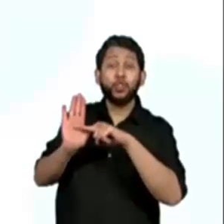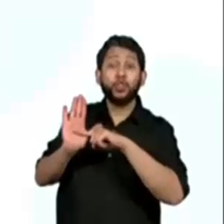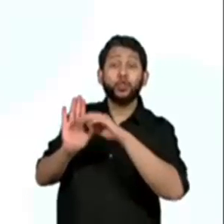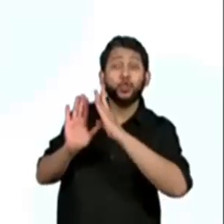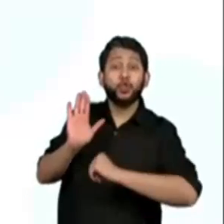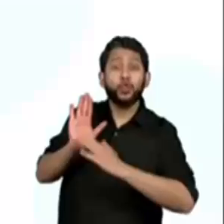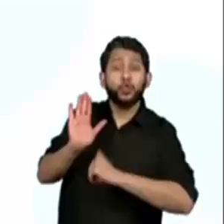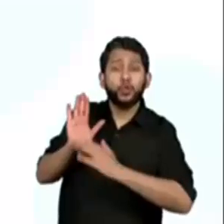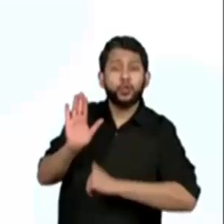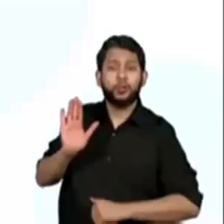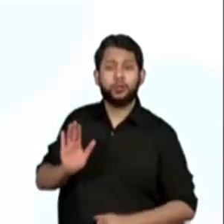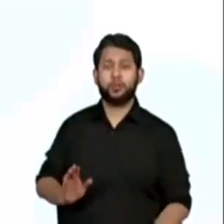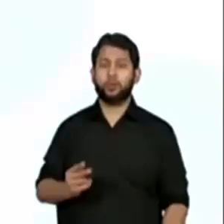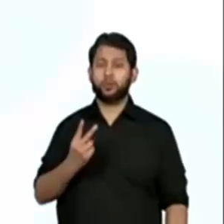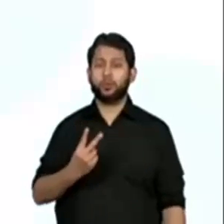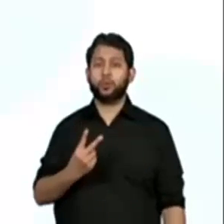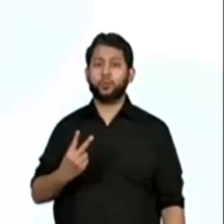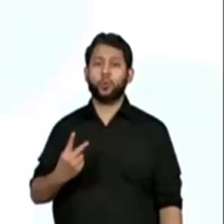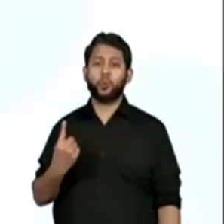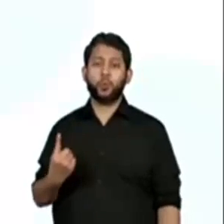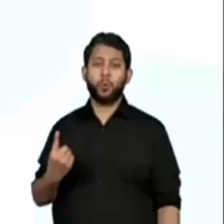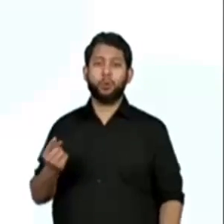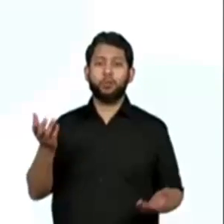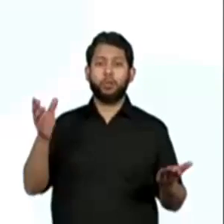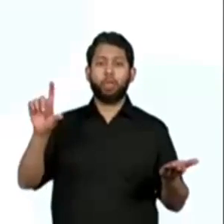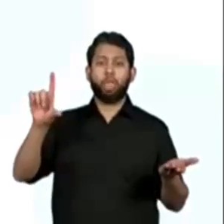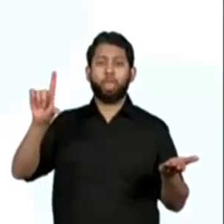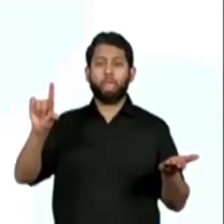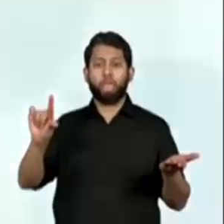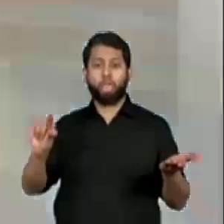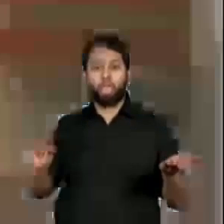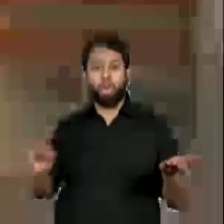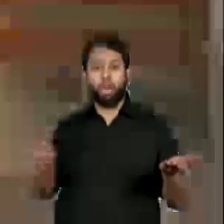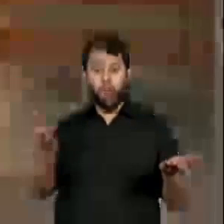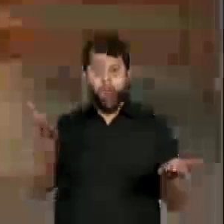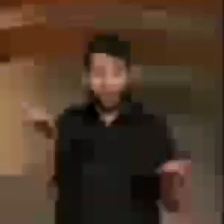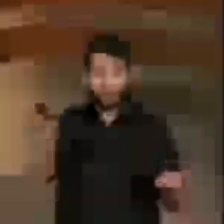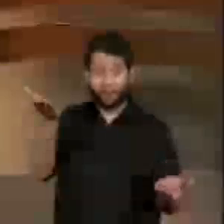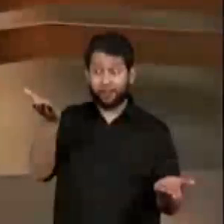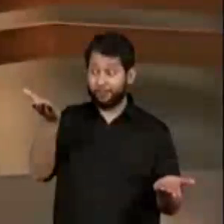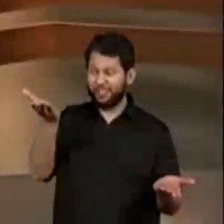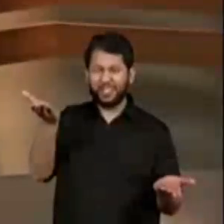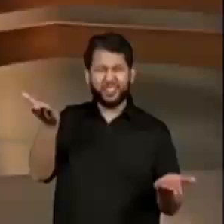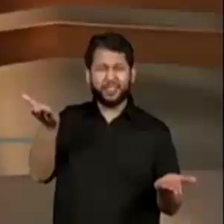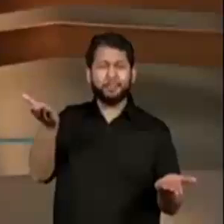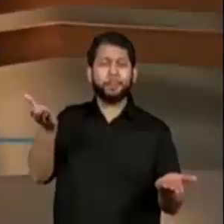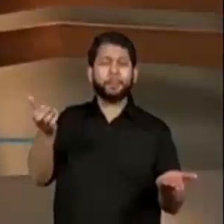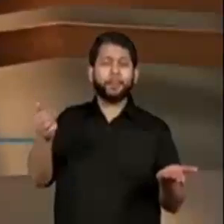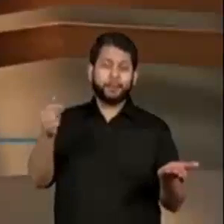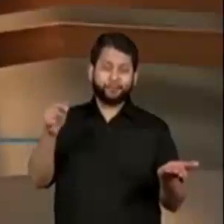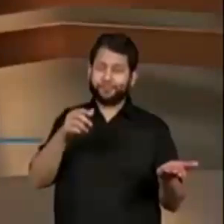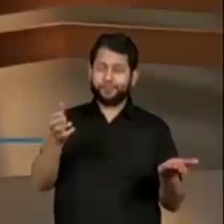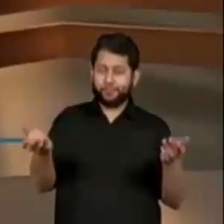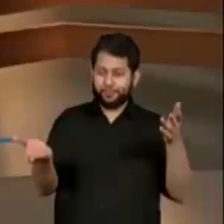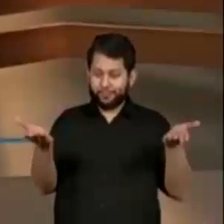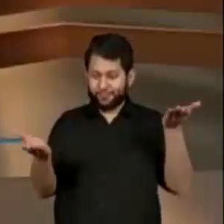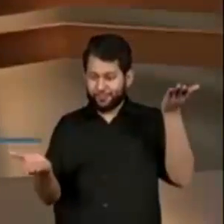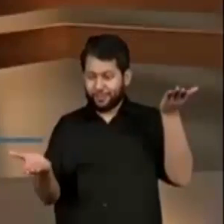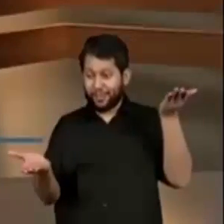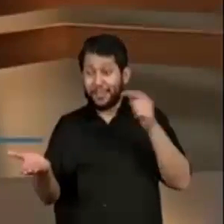equilibradíssima com 121 dos dois lados. O que eu quero mostrar para vocês aqui com o desenho da